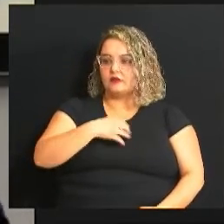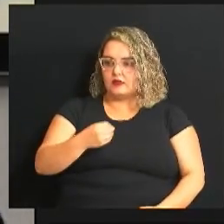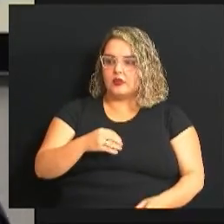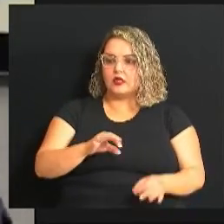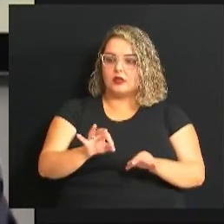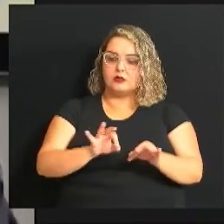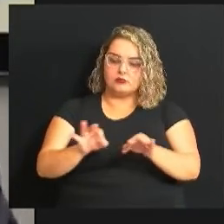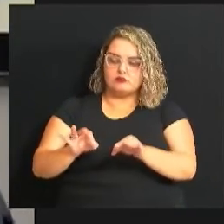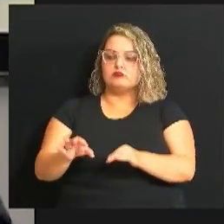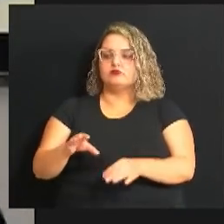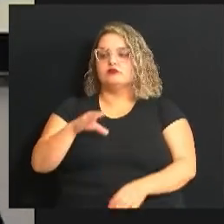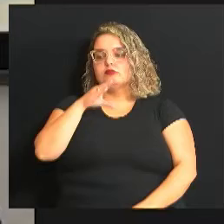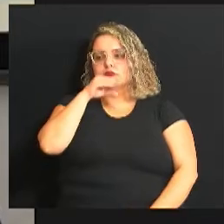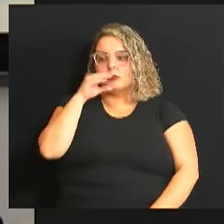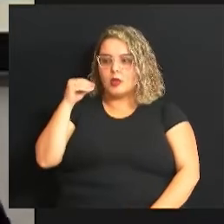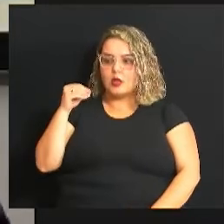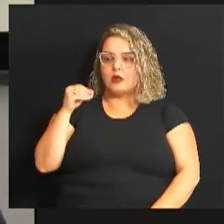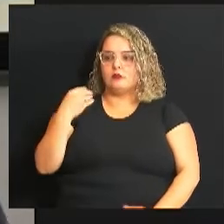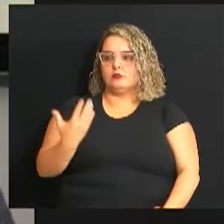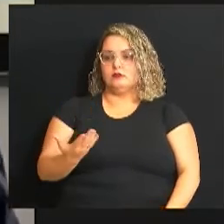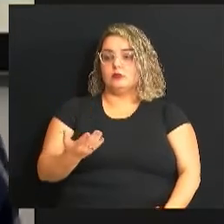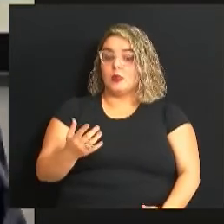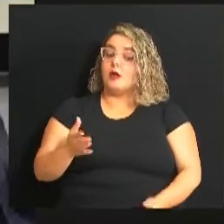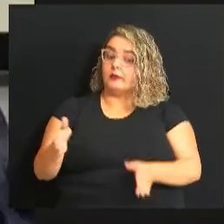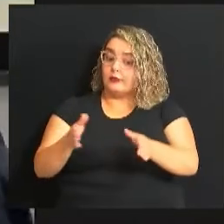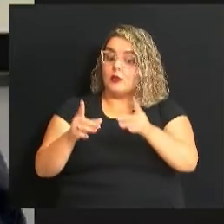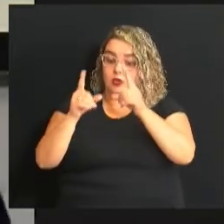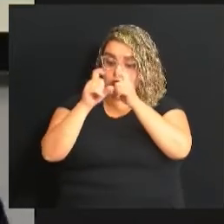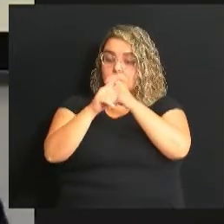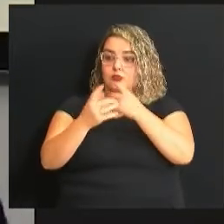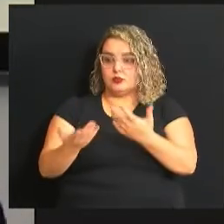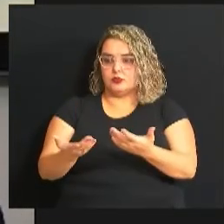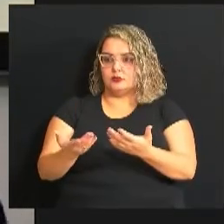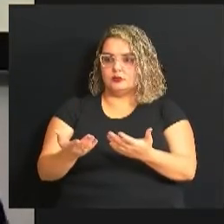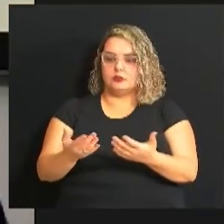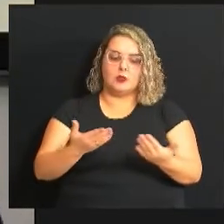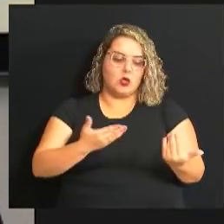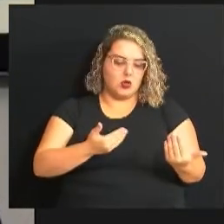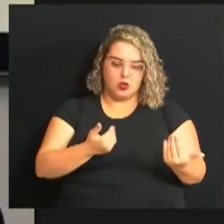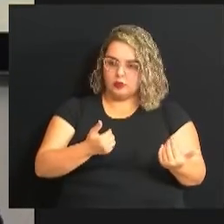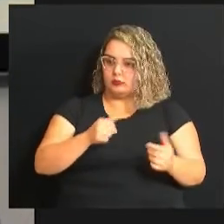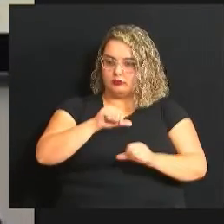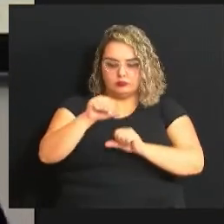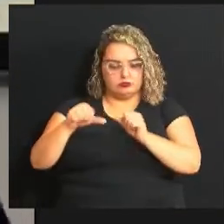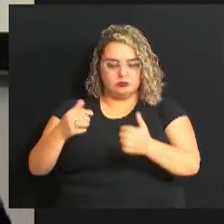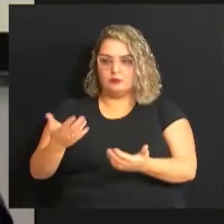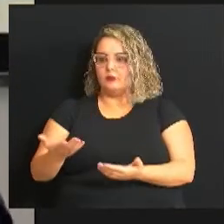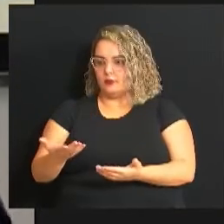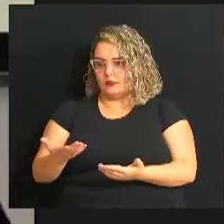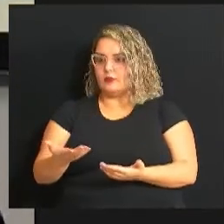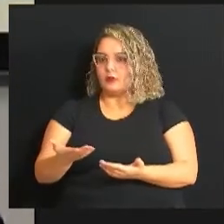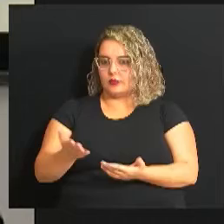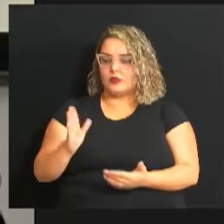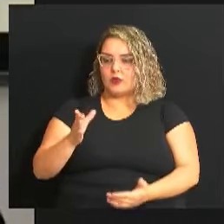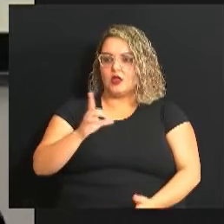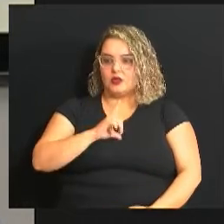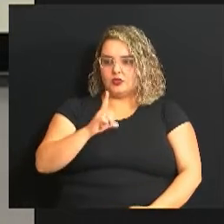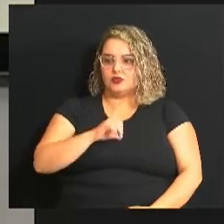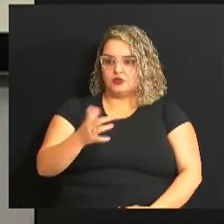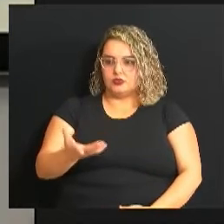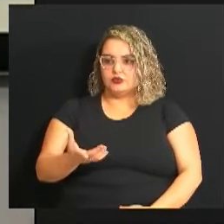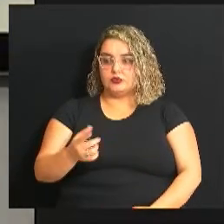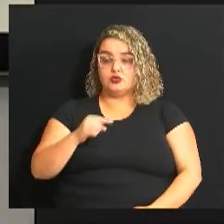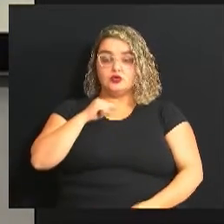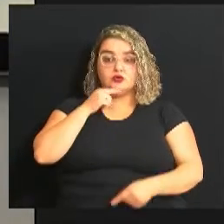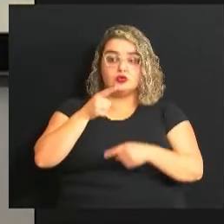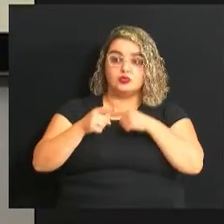esse momento, que é um momento difícil mesmo, do desenvolvimento, tanto para o jovem que passa por essa idade, né, todos nós já tivemos, e é uma fase de muitas dúvidas,